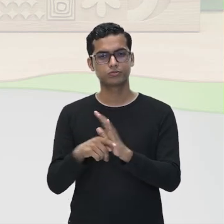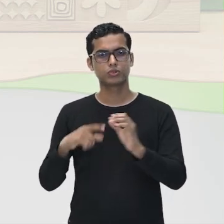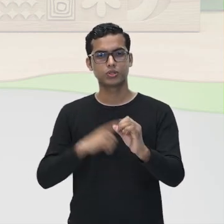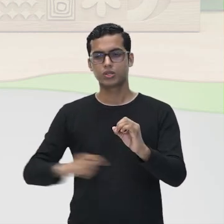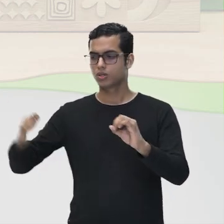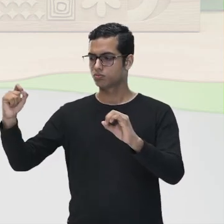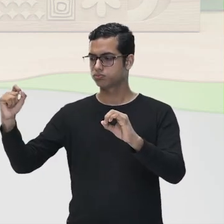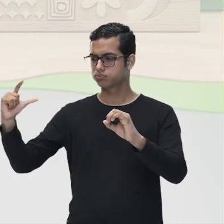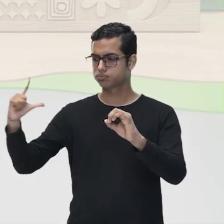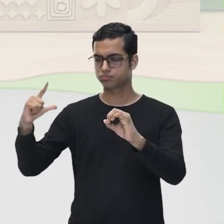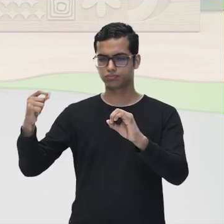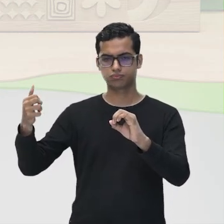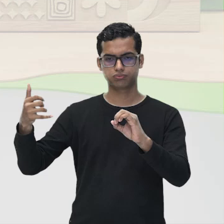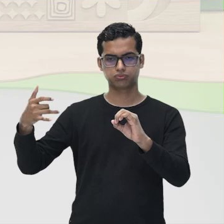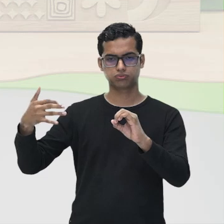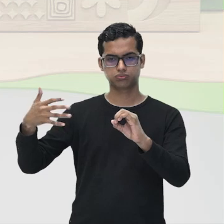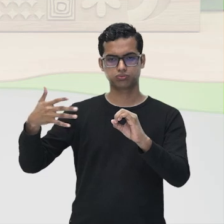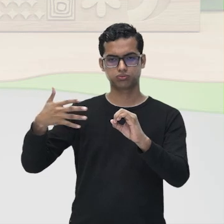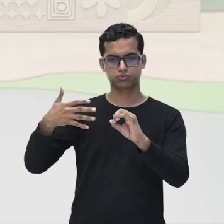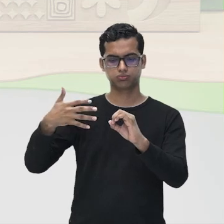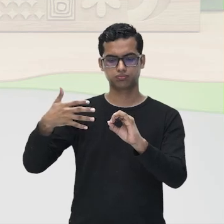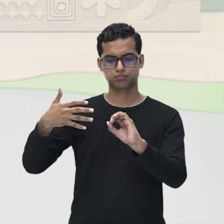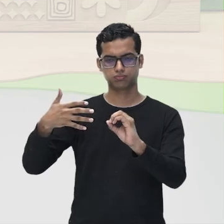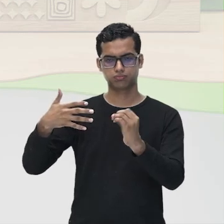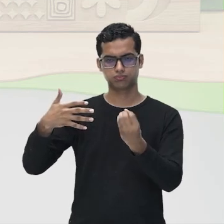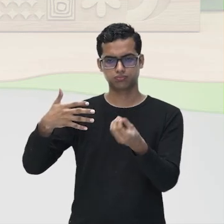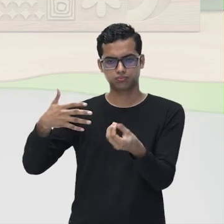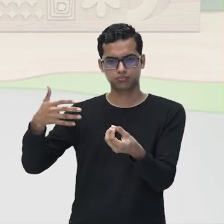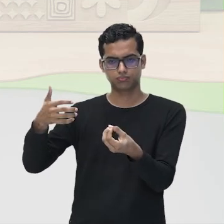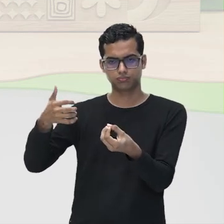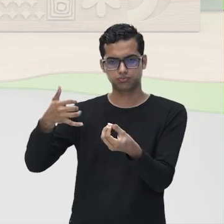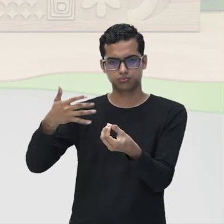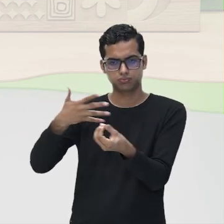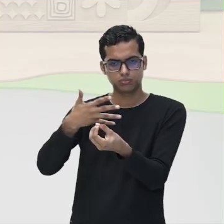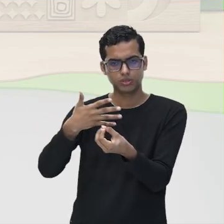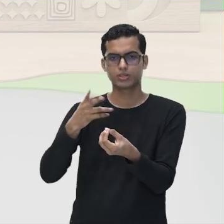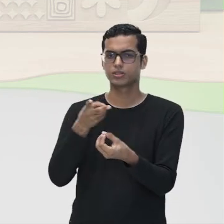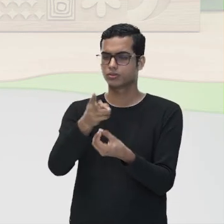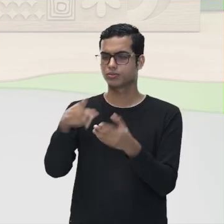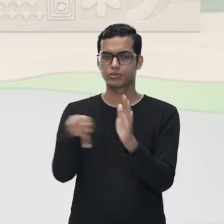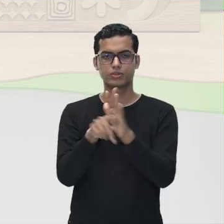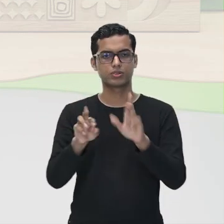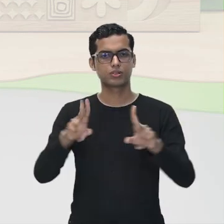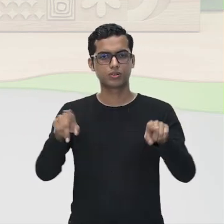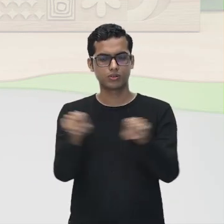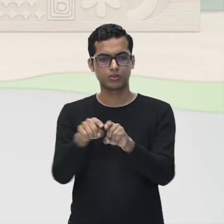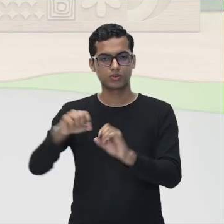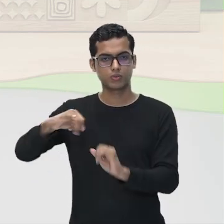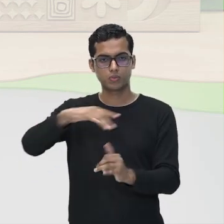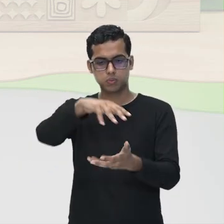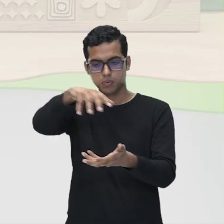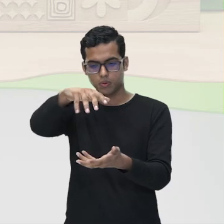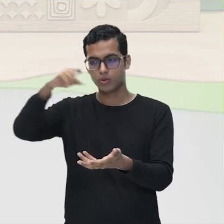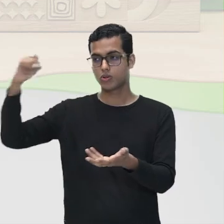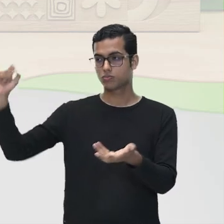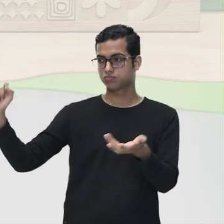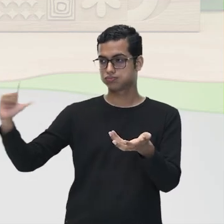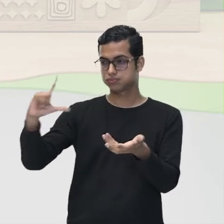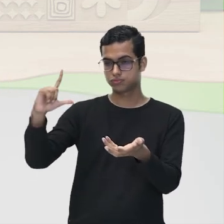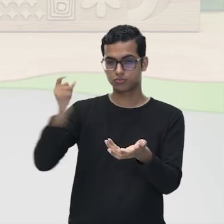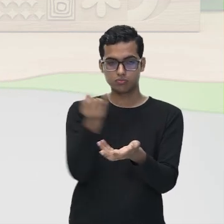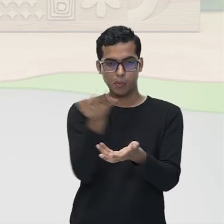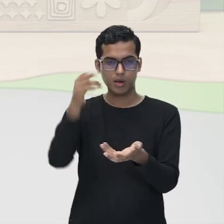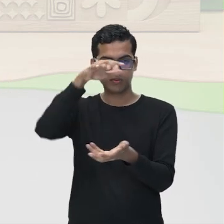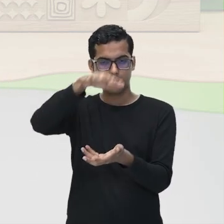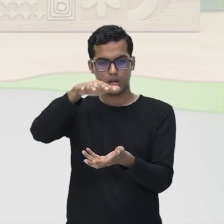forma diferente no planeta, certo? Com uma menor quantidade nos polos e com